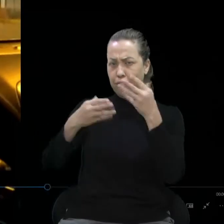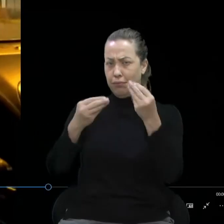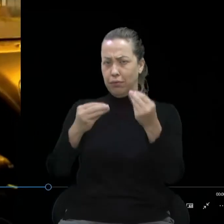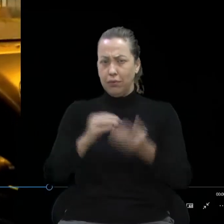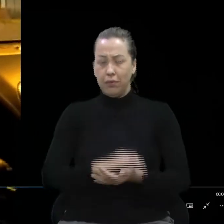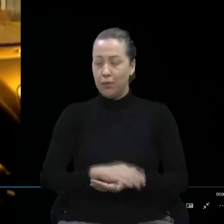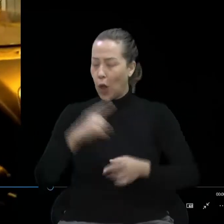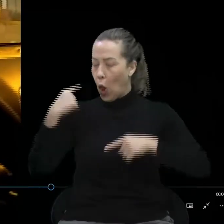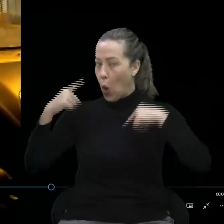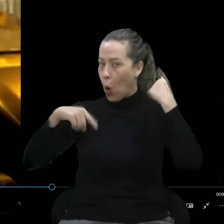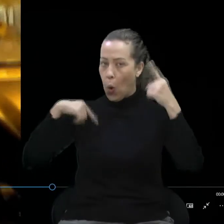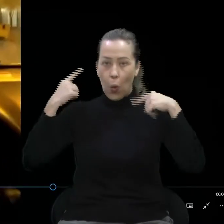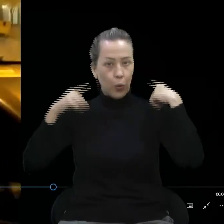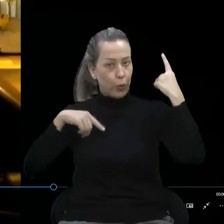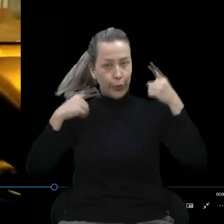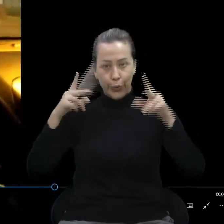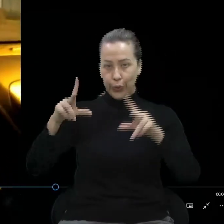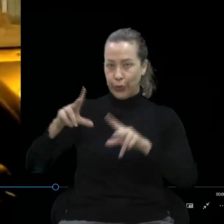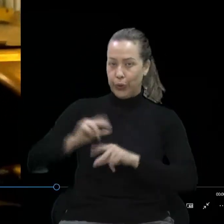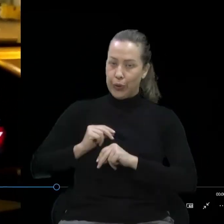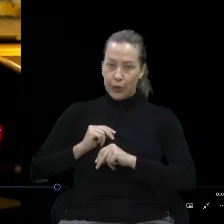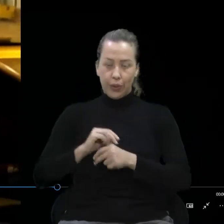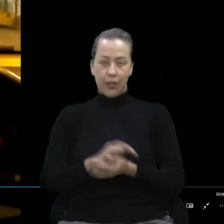Que loucura, né?